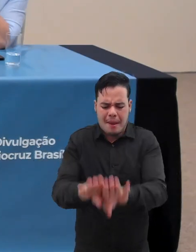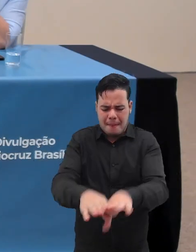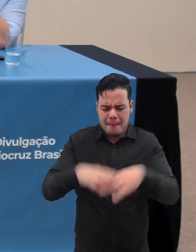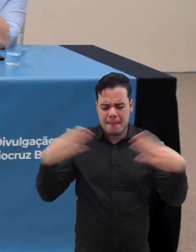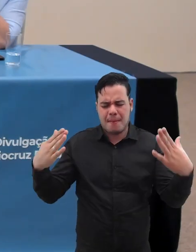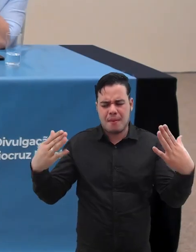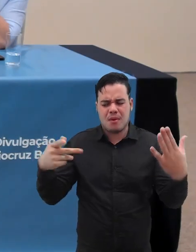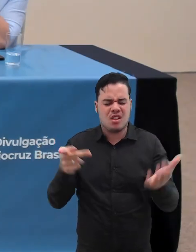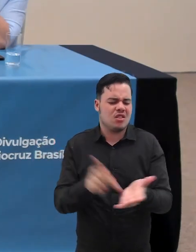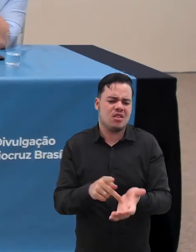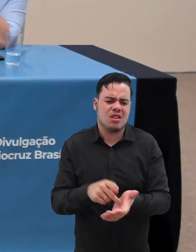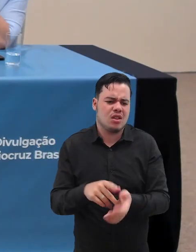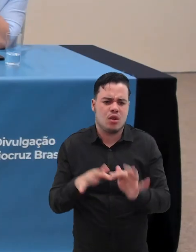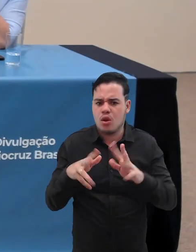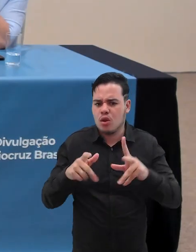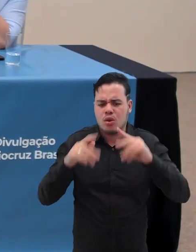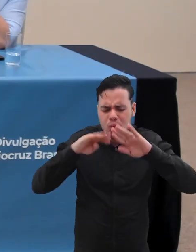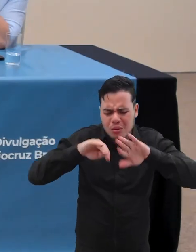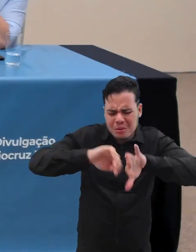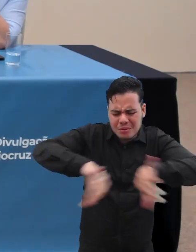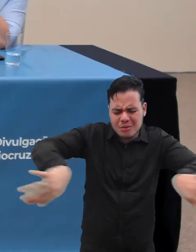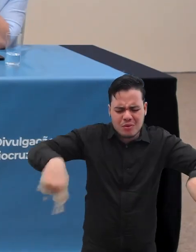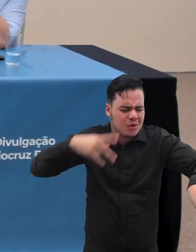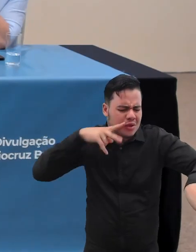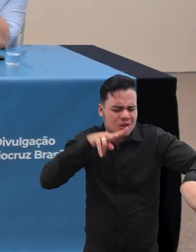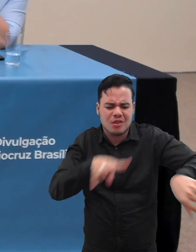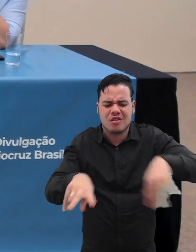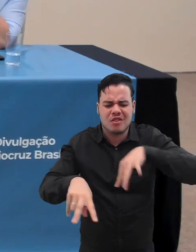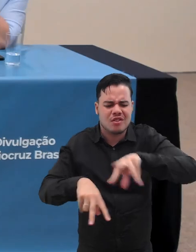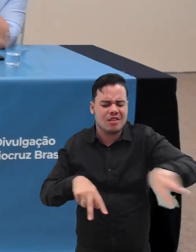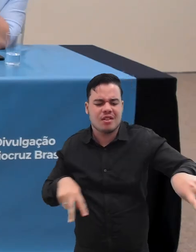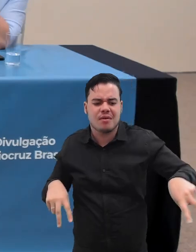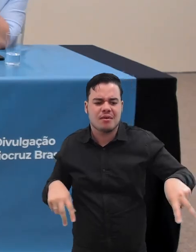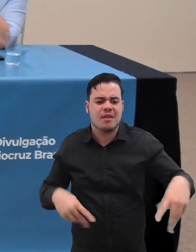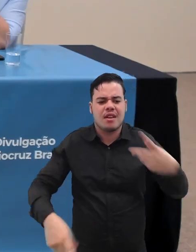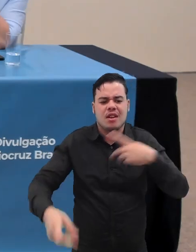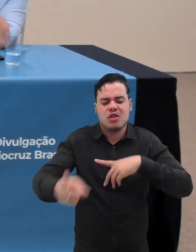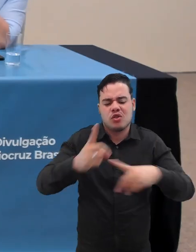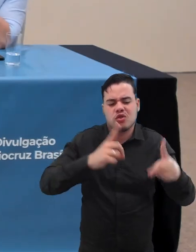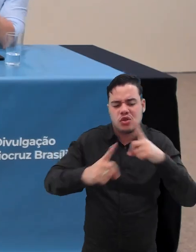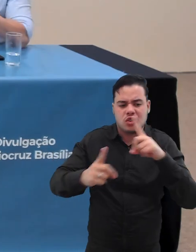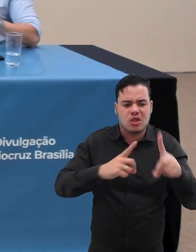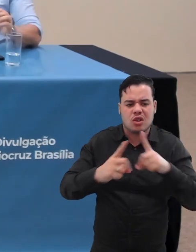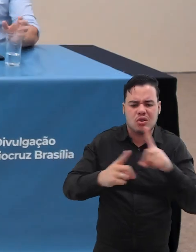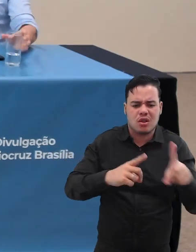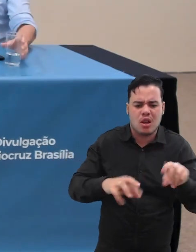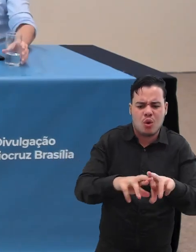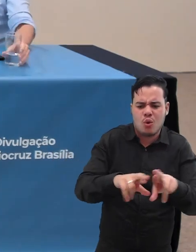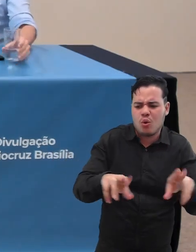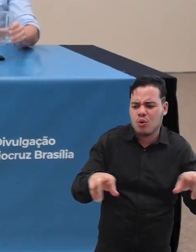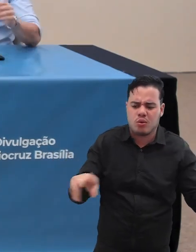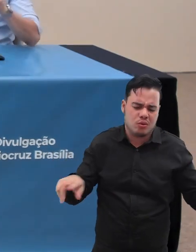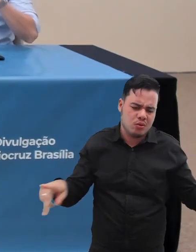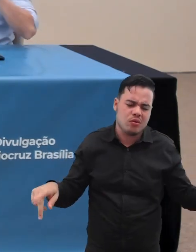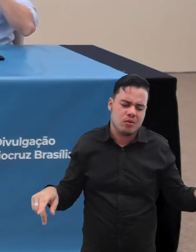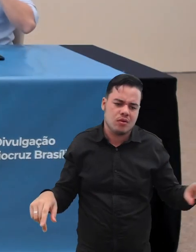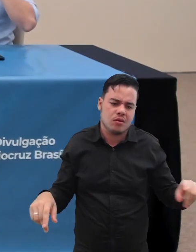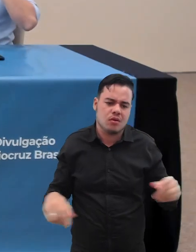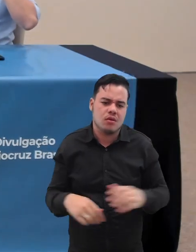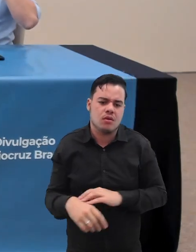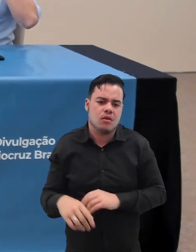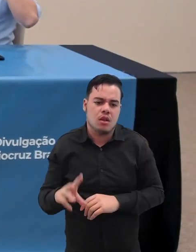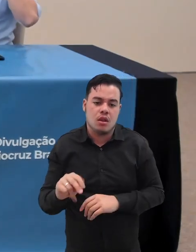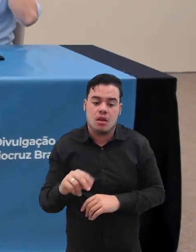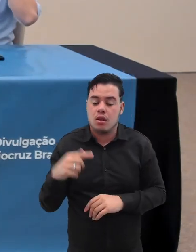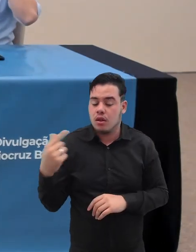mesmo. Então, é nessa linha que a gente dialogar mais com o campo, com outros campos, né, que não